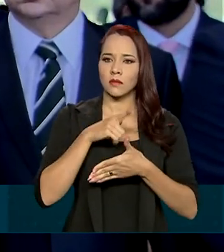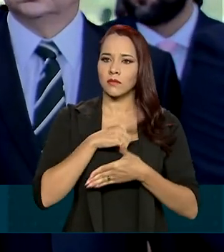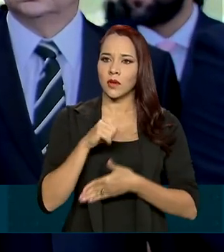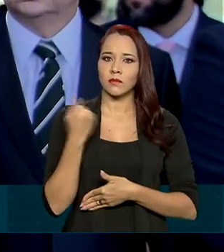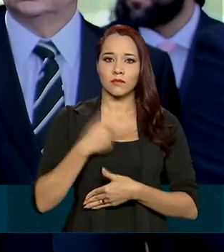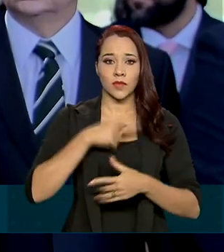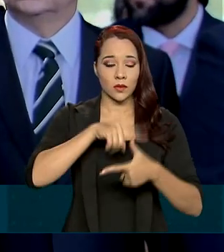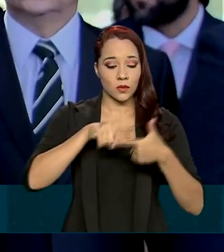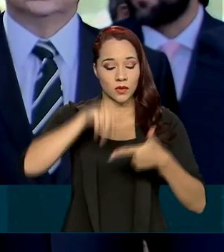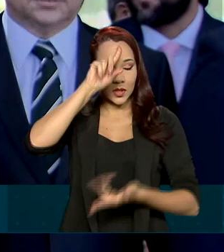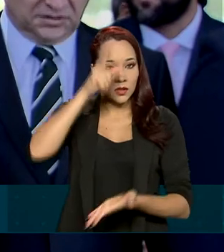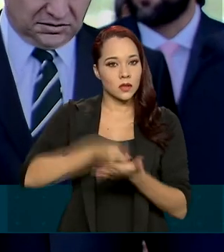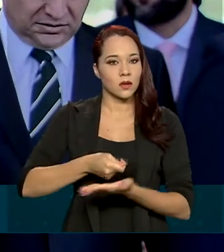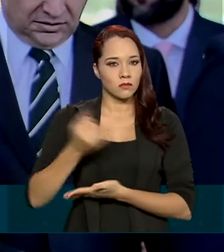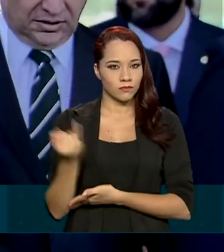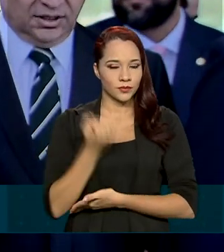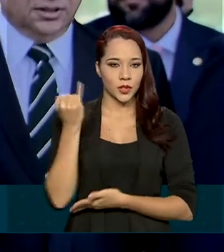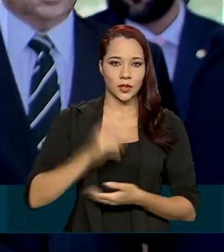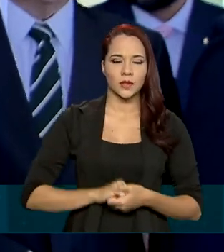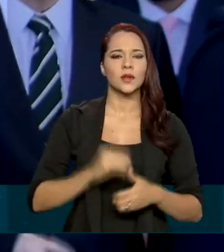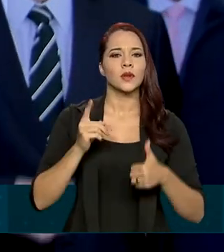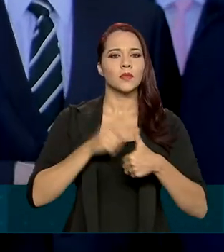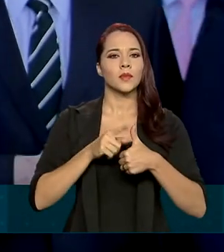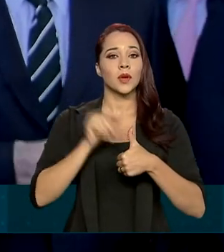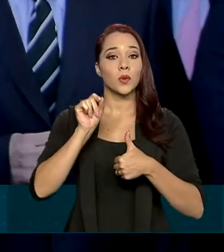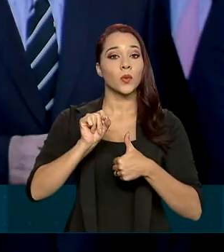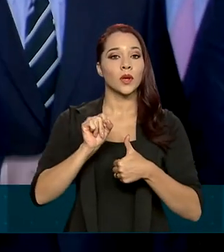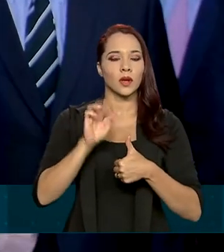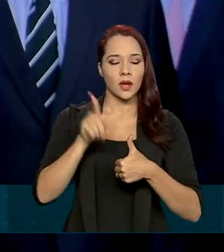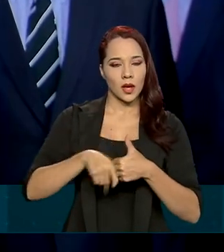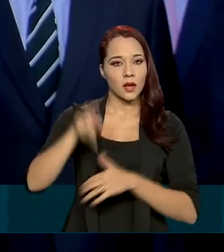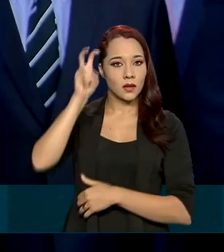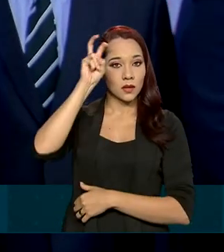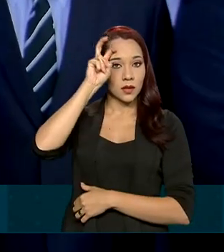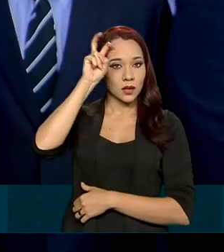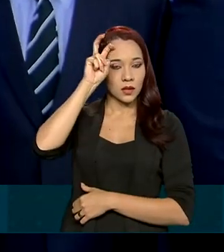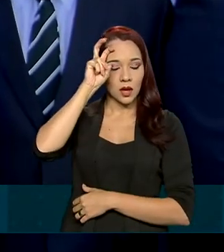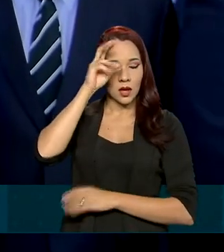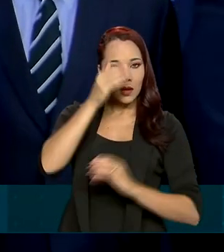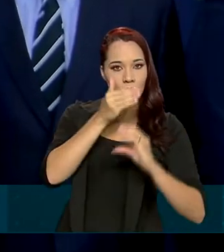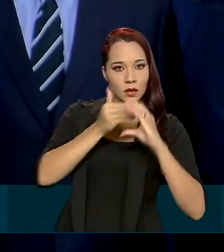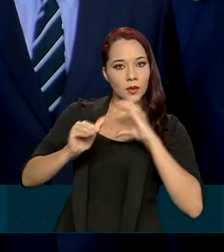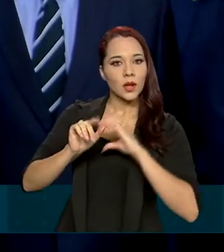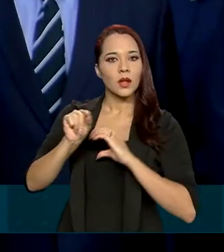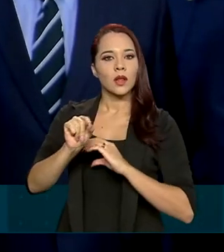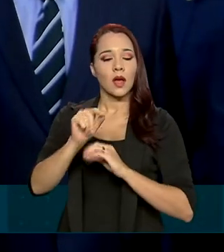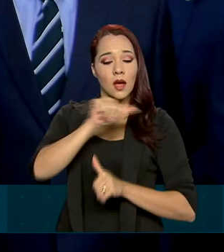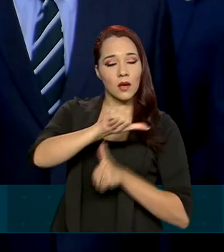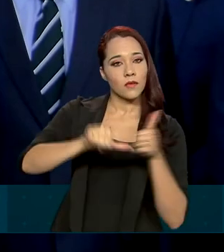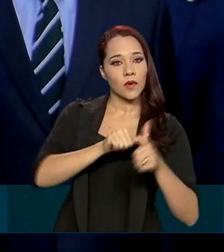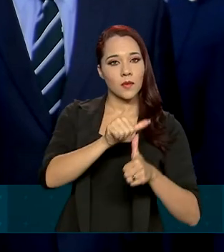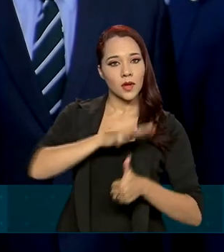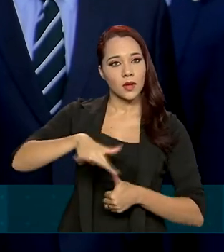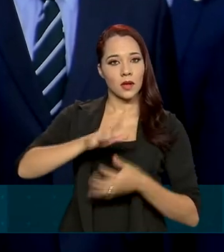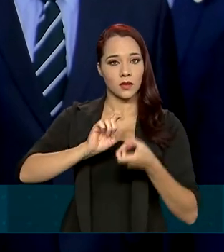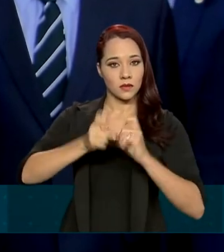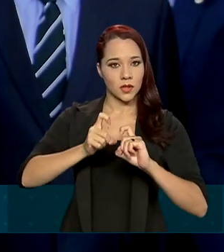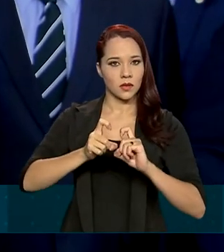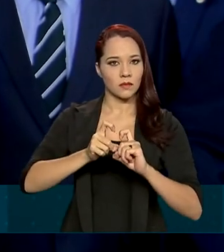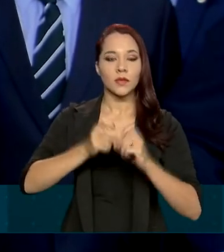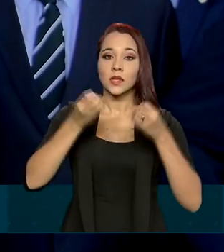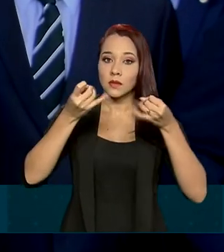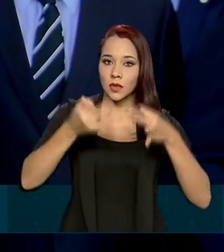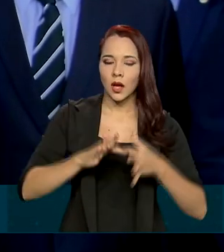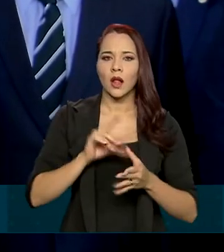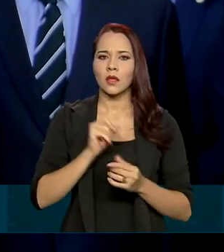decisões. A primeira é encaminhar na quinta-feira a reforma administrativa, que fique bem claro,